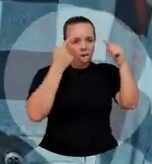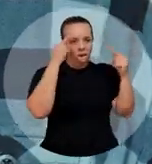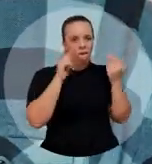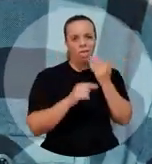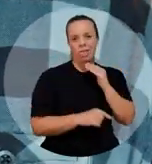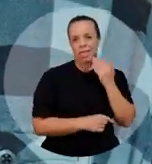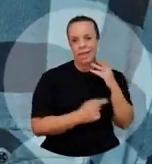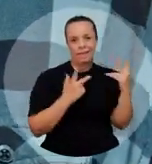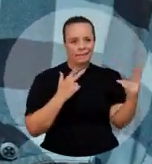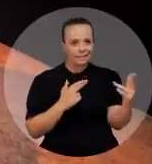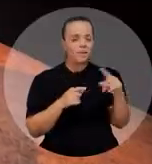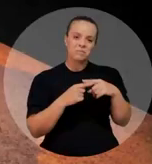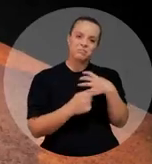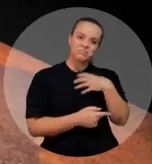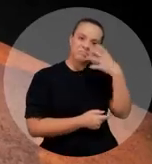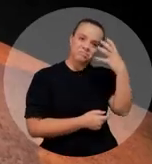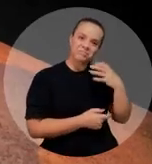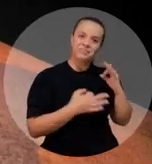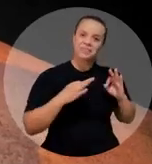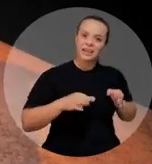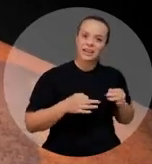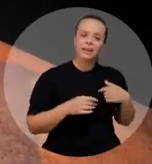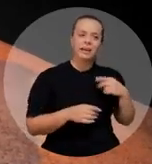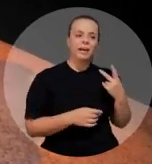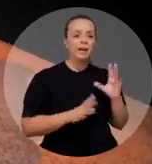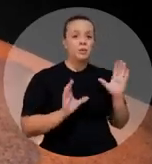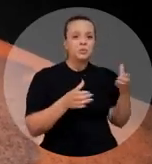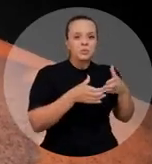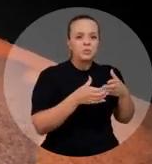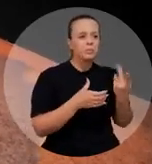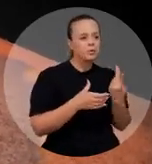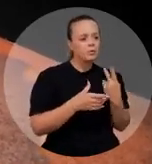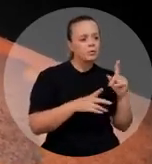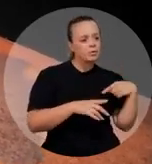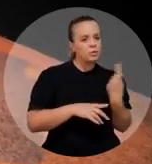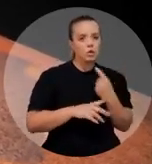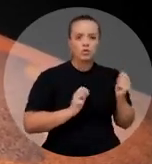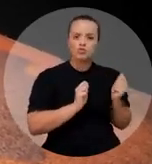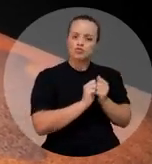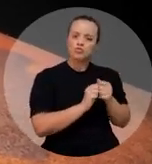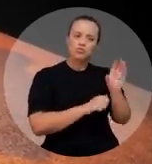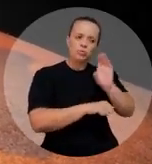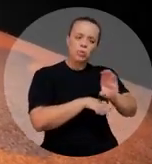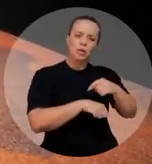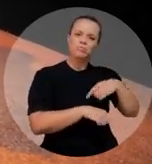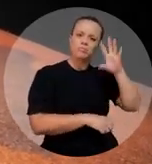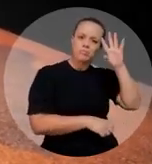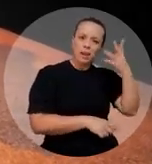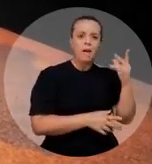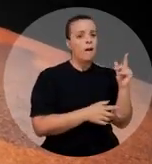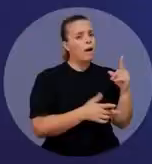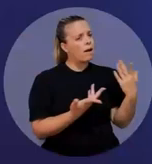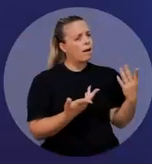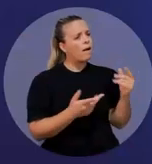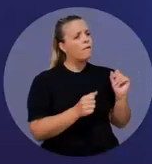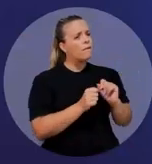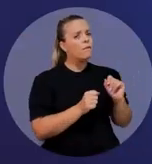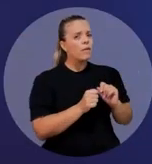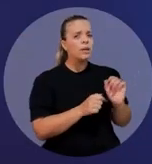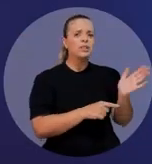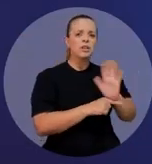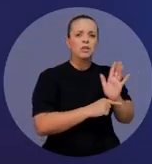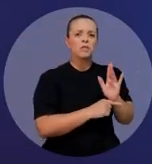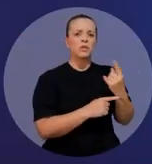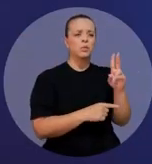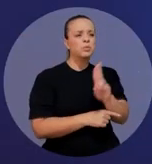de ser certo. E a gente decidiu, assim, né, dentro desse curso, falamos, cara, vamos fazer um filme para aproveitar